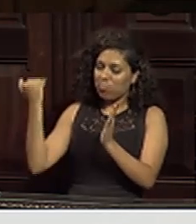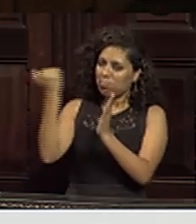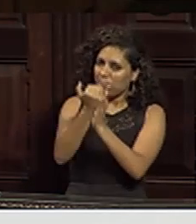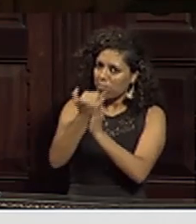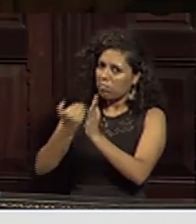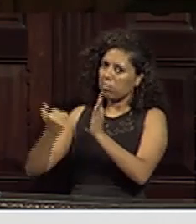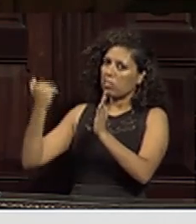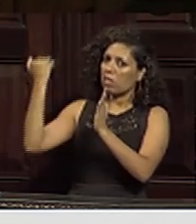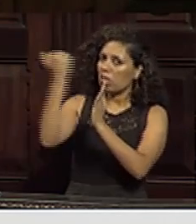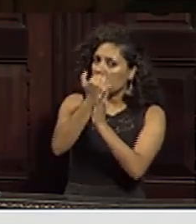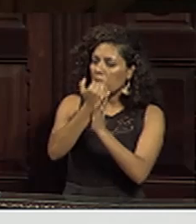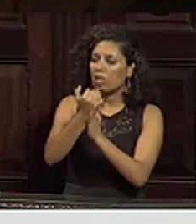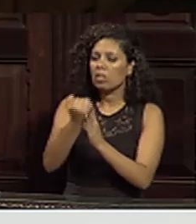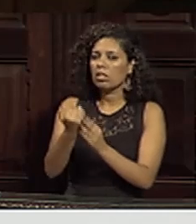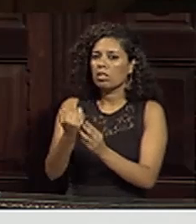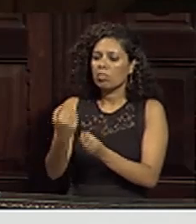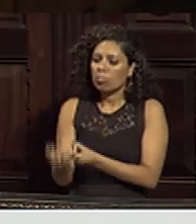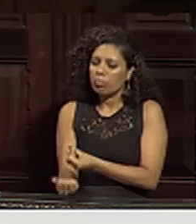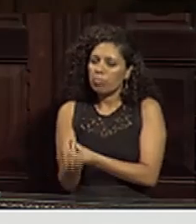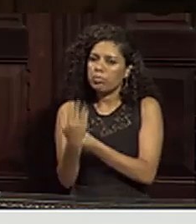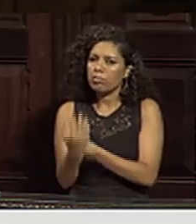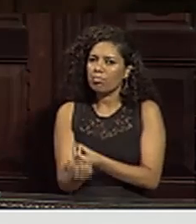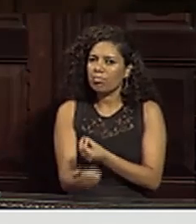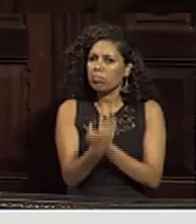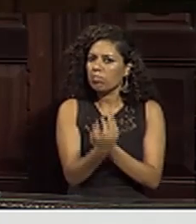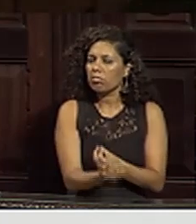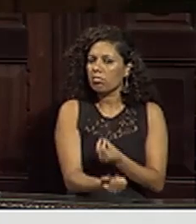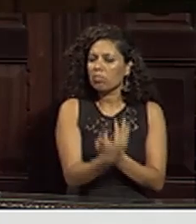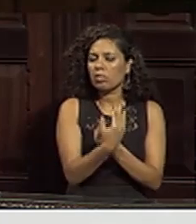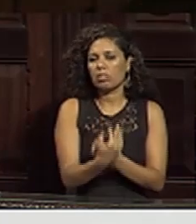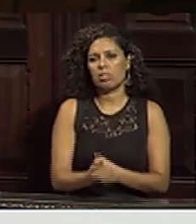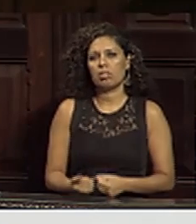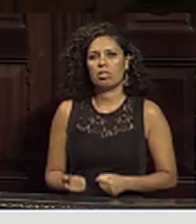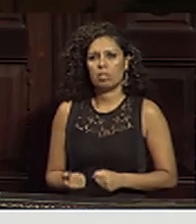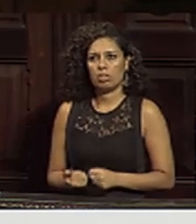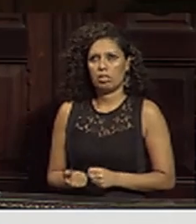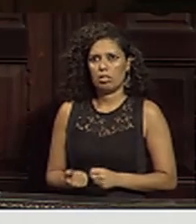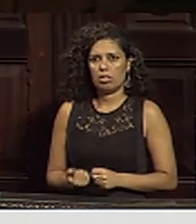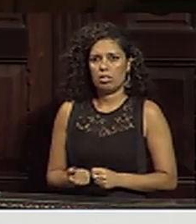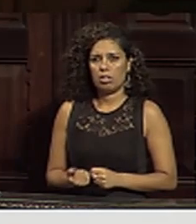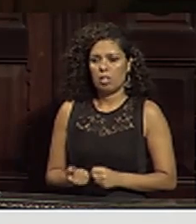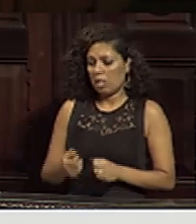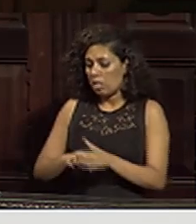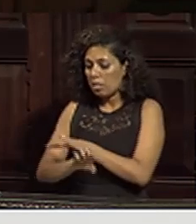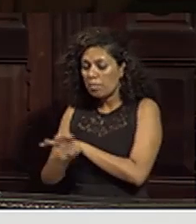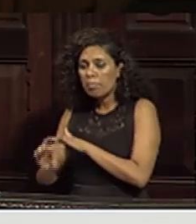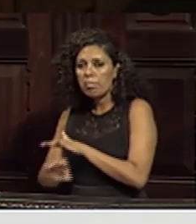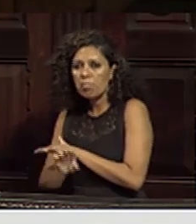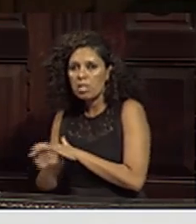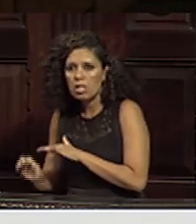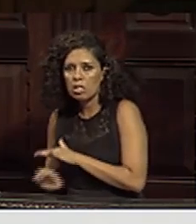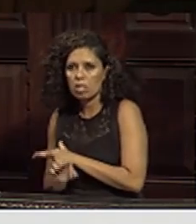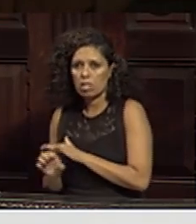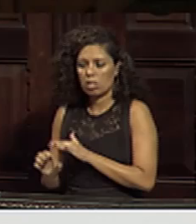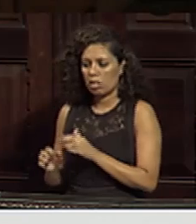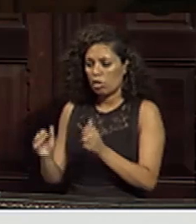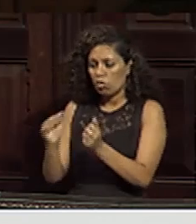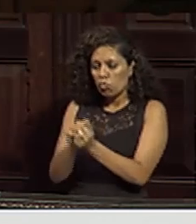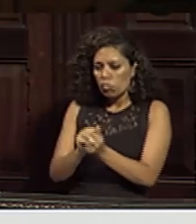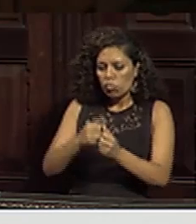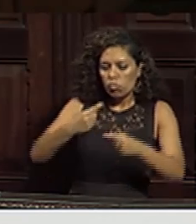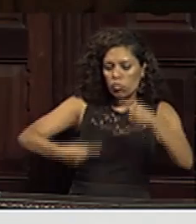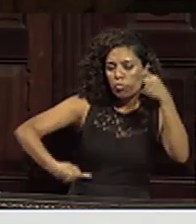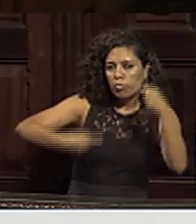de plutocracia entre a elite empresarial e a elite